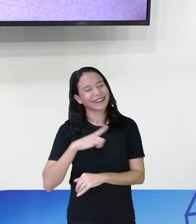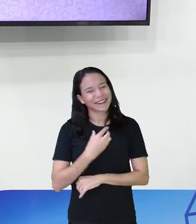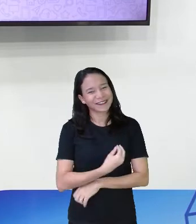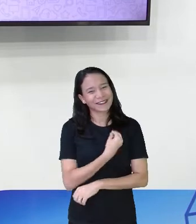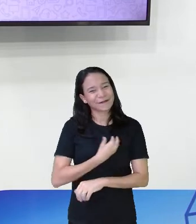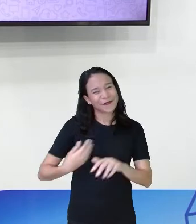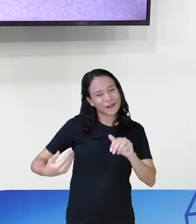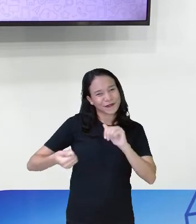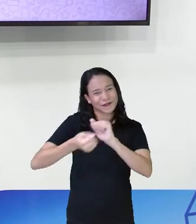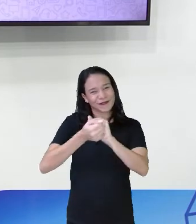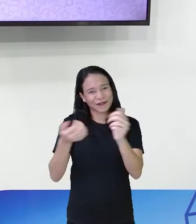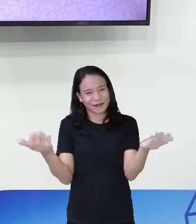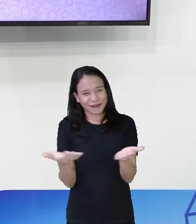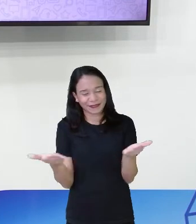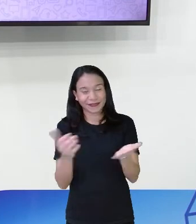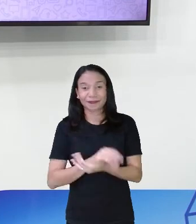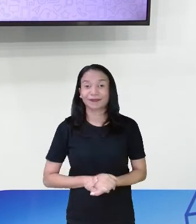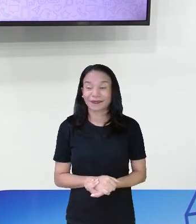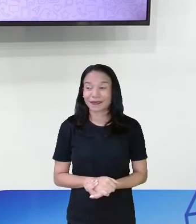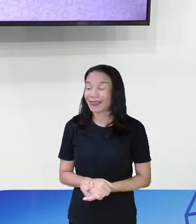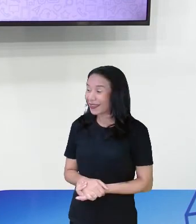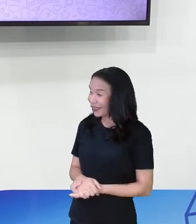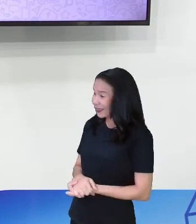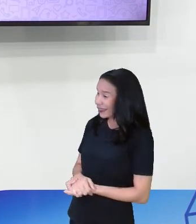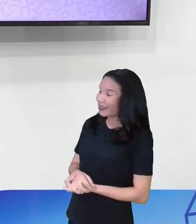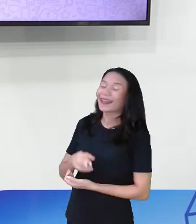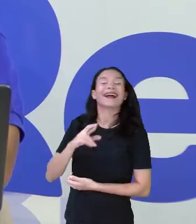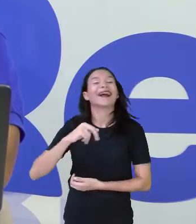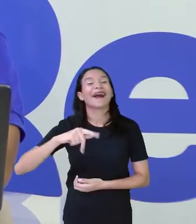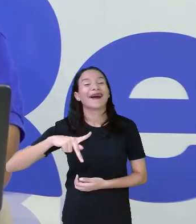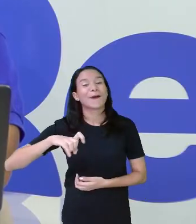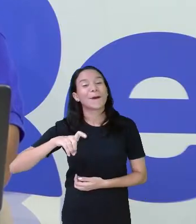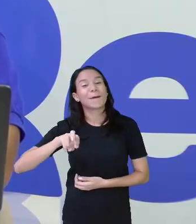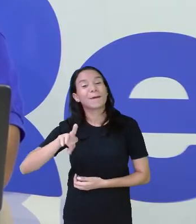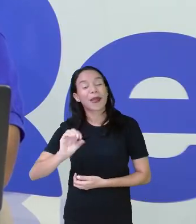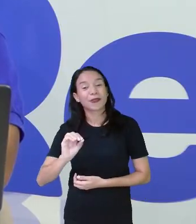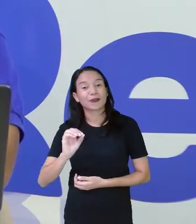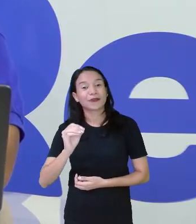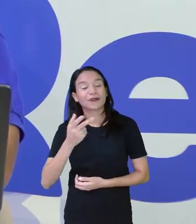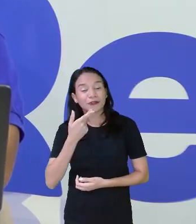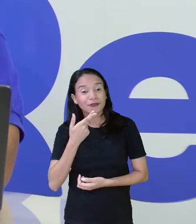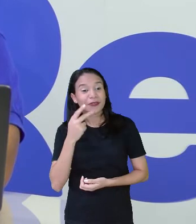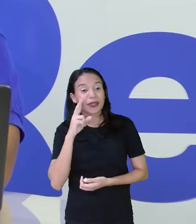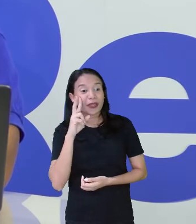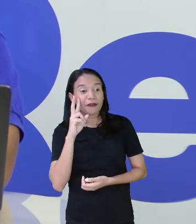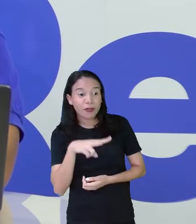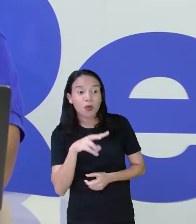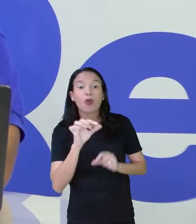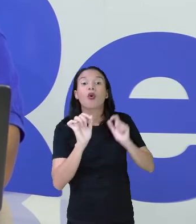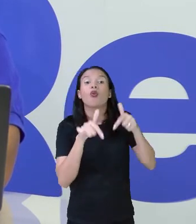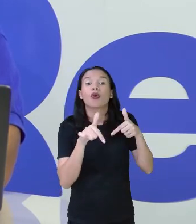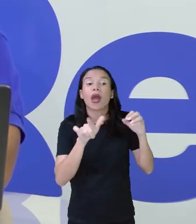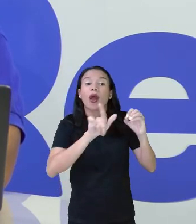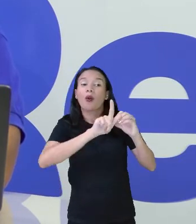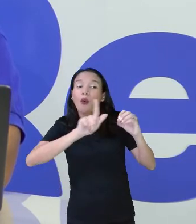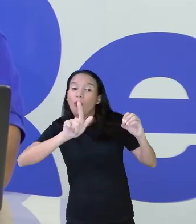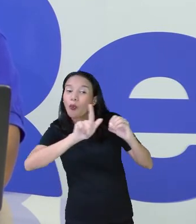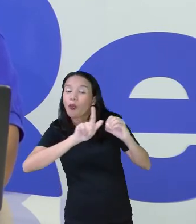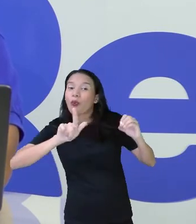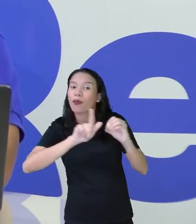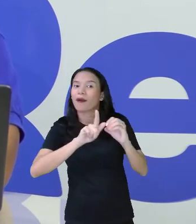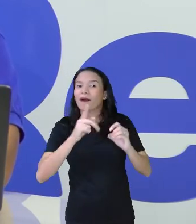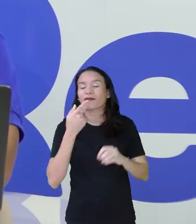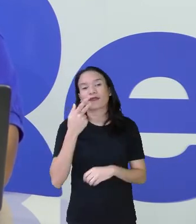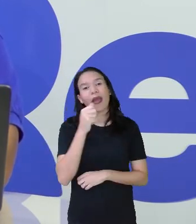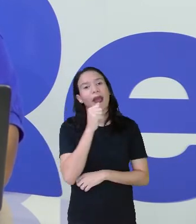sua presença. E ele falou, professor, o Pedro, que ele viu essa ficha no Google. Sim. E disse que não